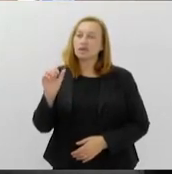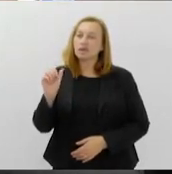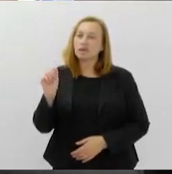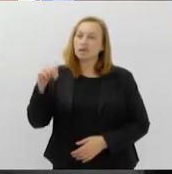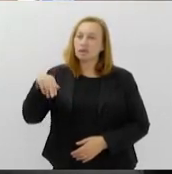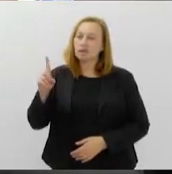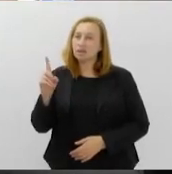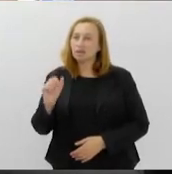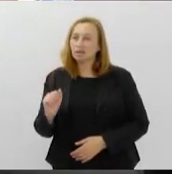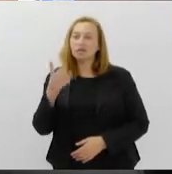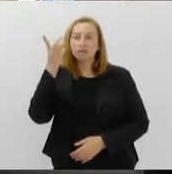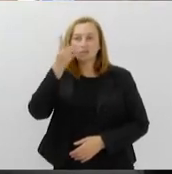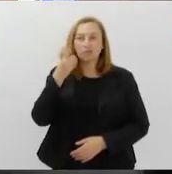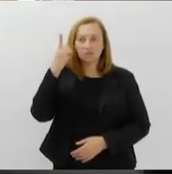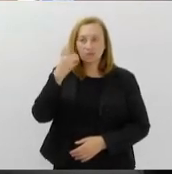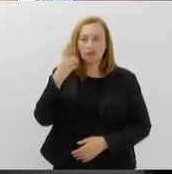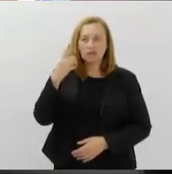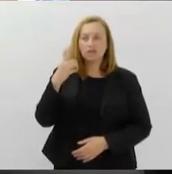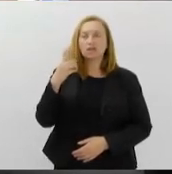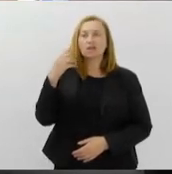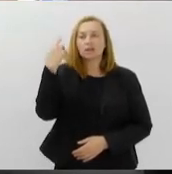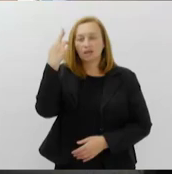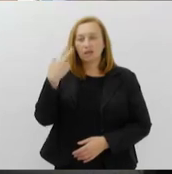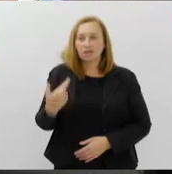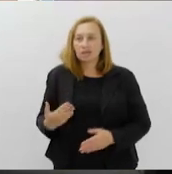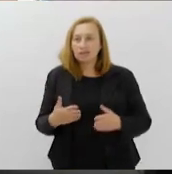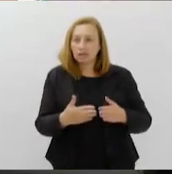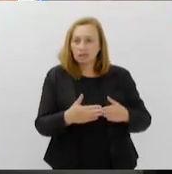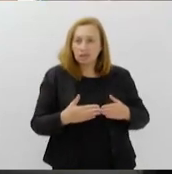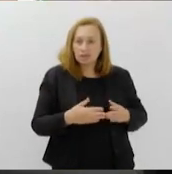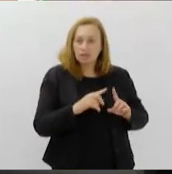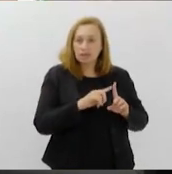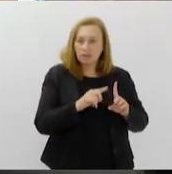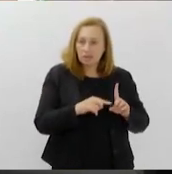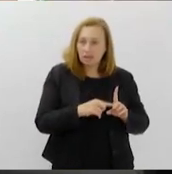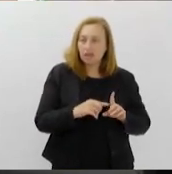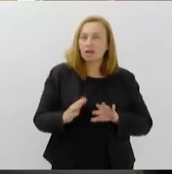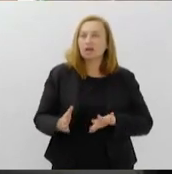Deputada Renata está de licença maternidade. Deputado Val Ceasa.